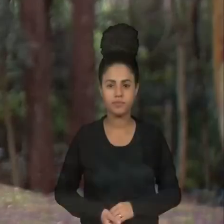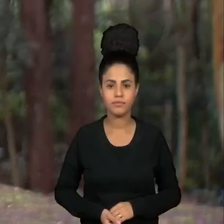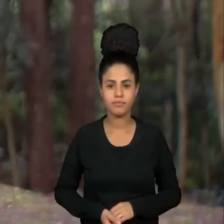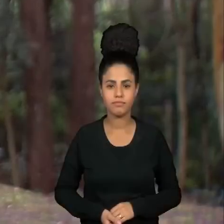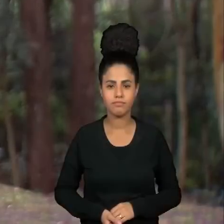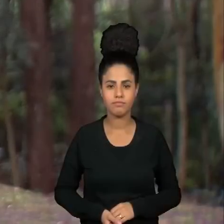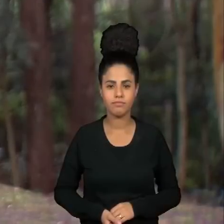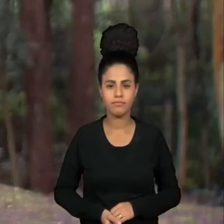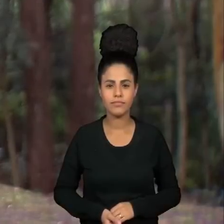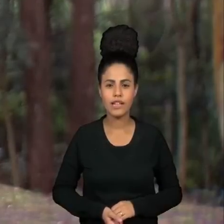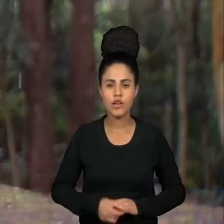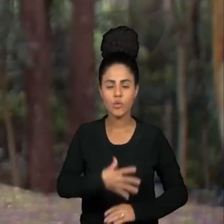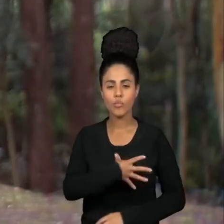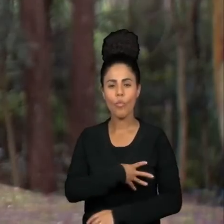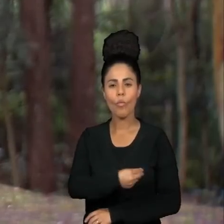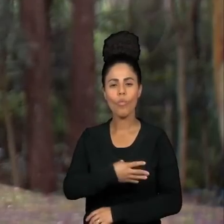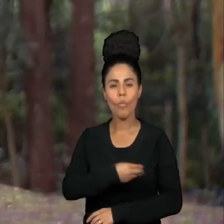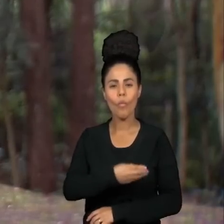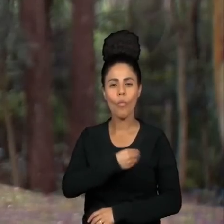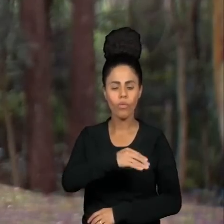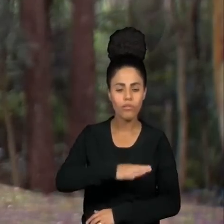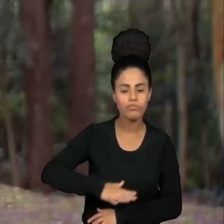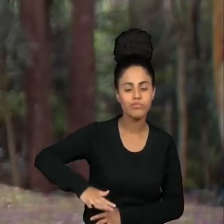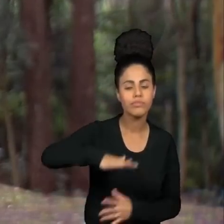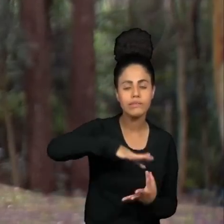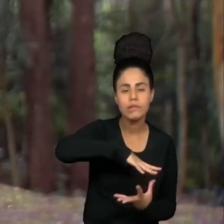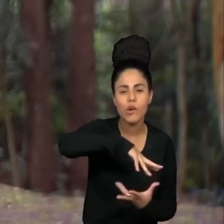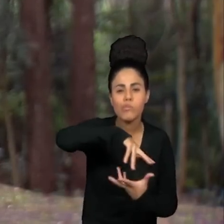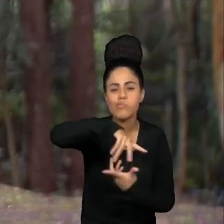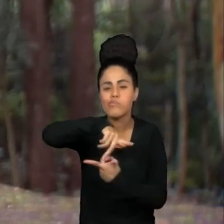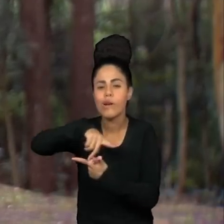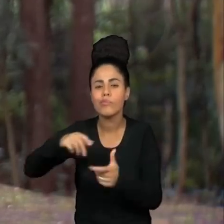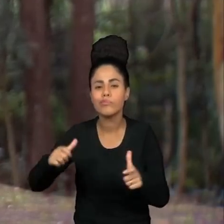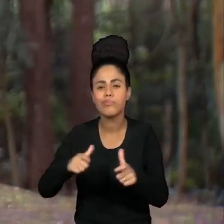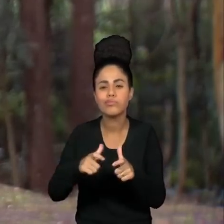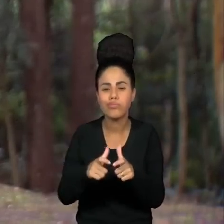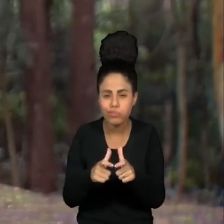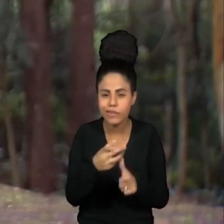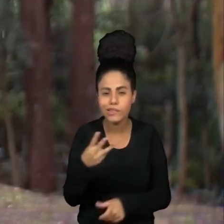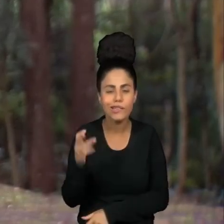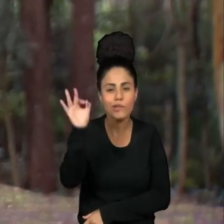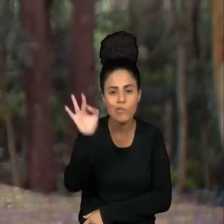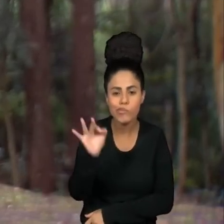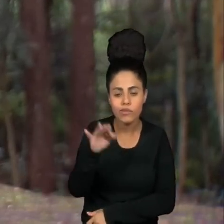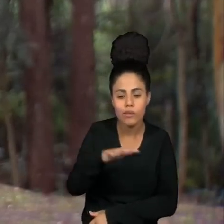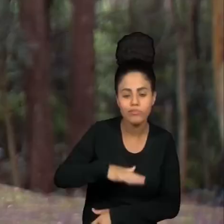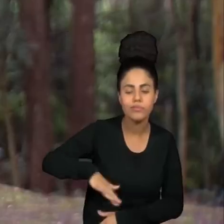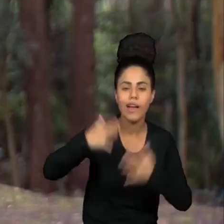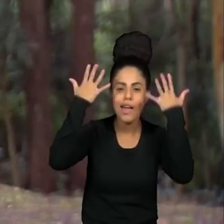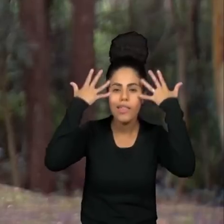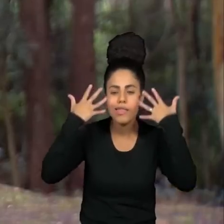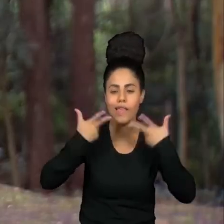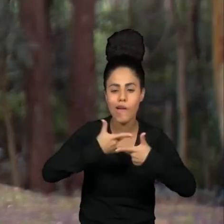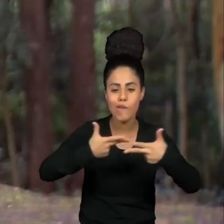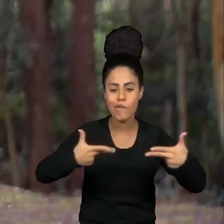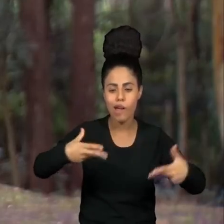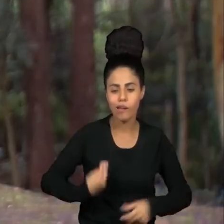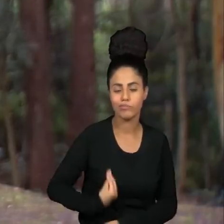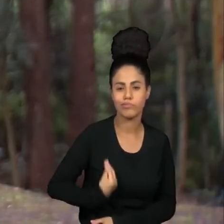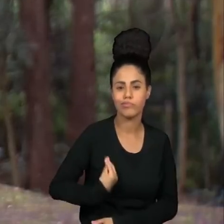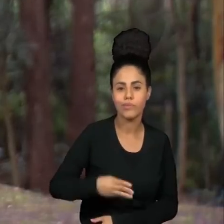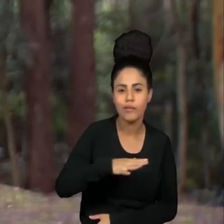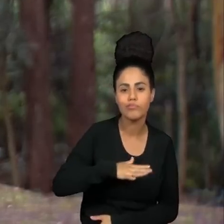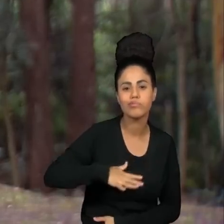Os grandes mamíferos da Terra perderam, em média, 1/3 do seu ambiente natural desde as primeiras